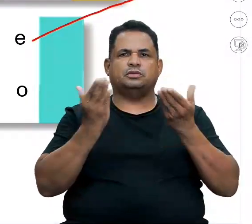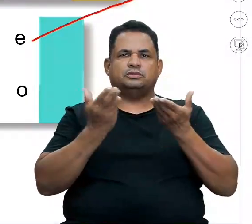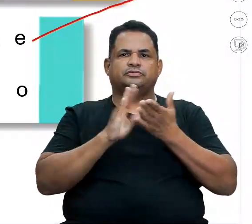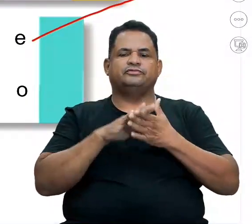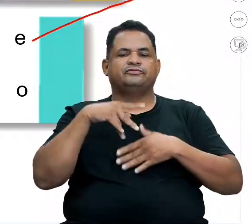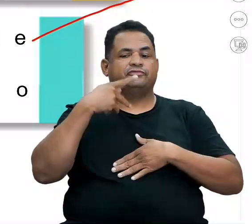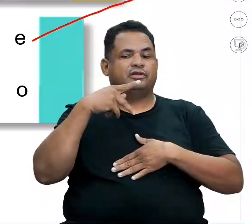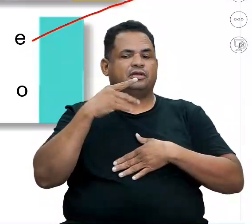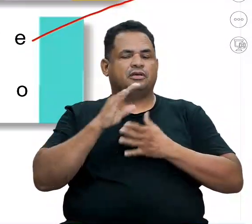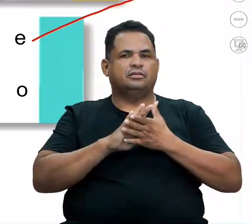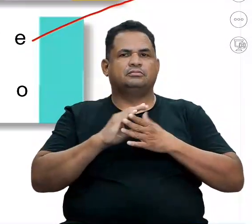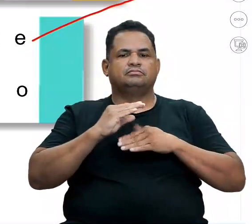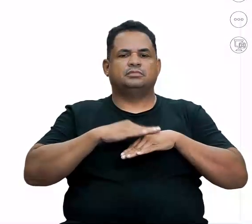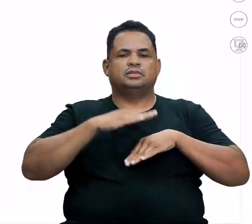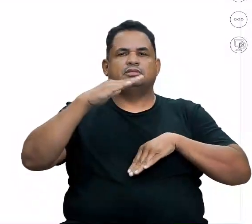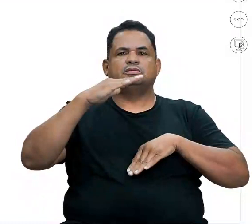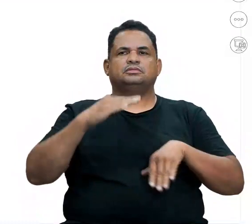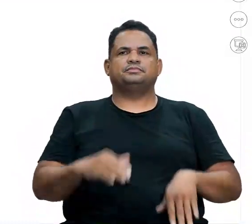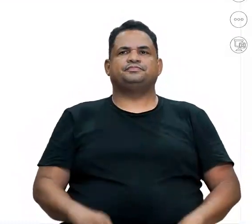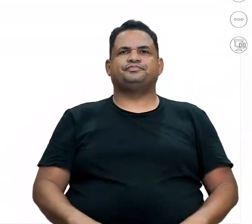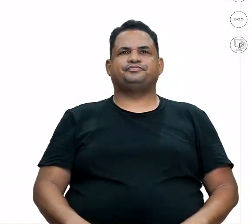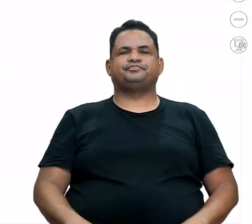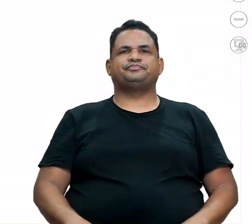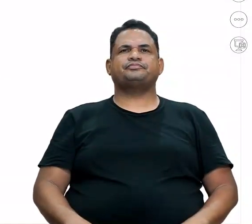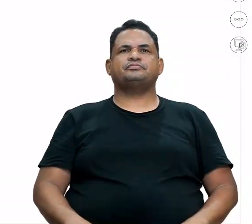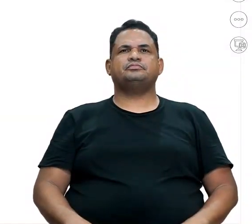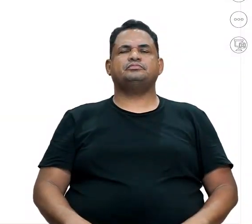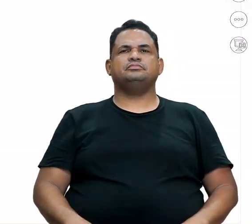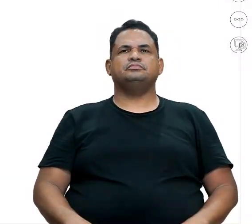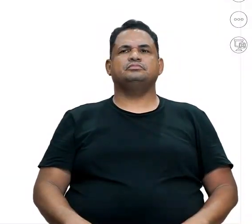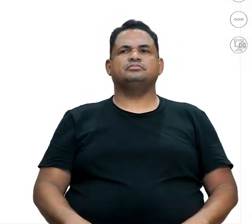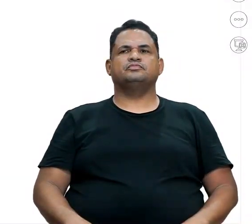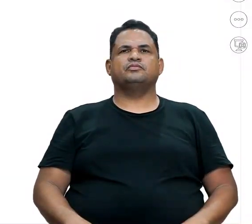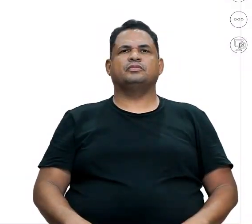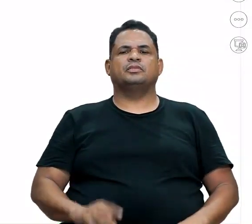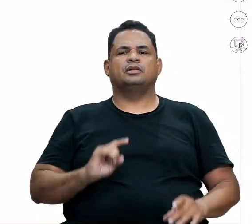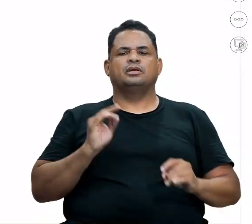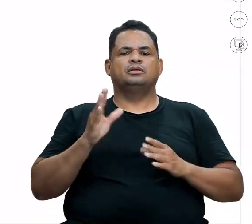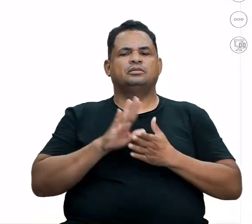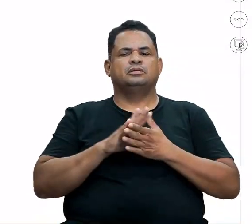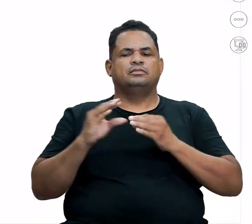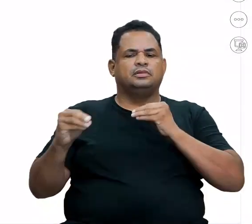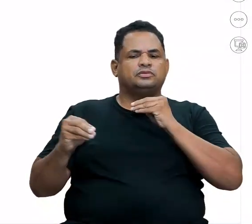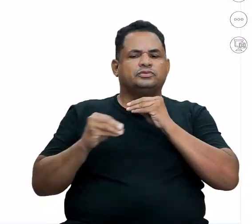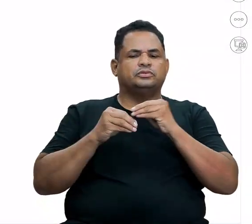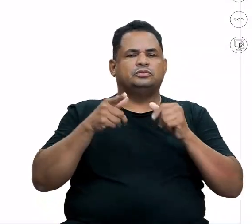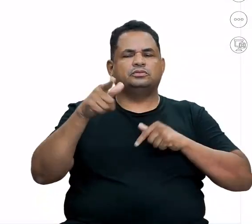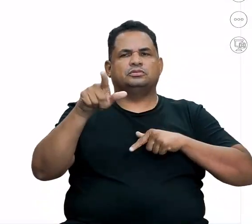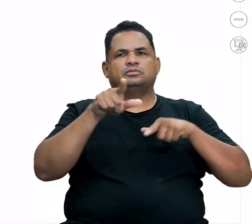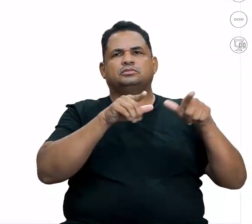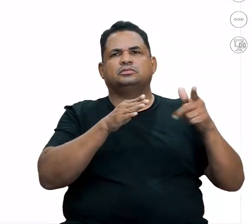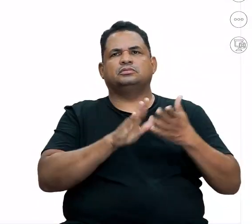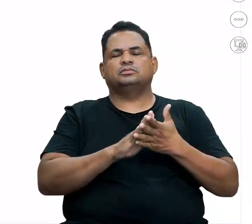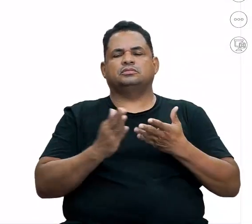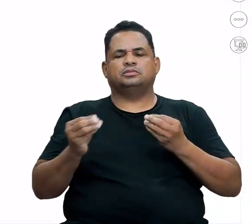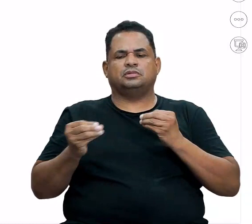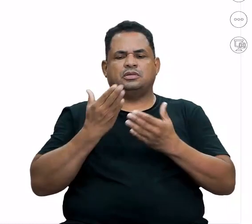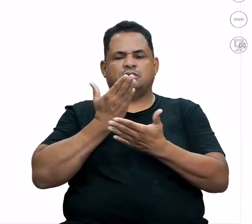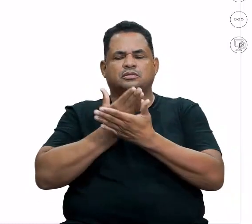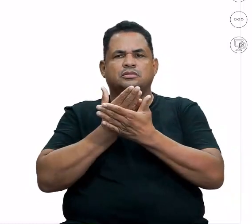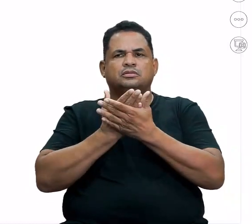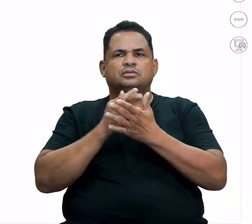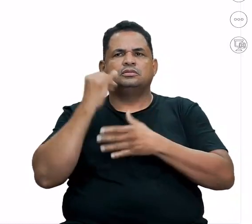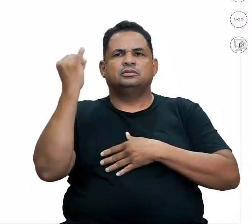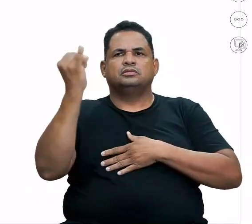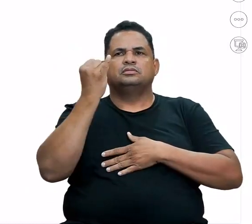gente? Então, vamos lá. Então, uma aula vai complementando a outra, né? Uma aula vai complementando a outra, é importante a